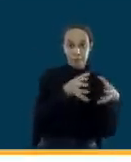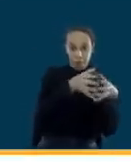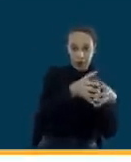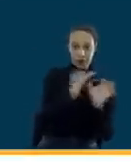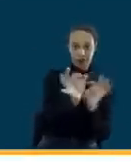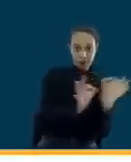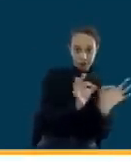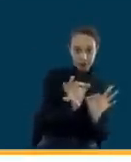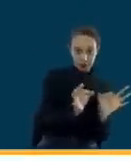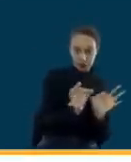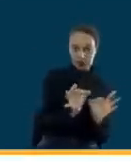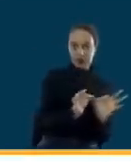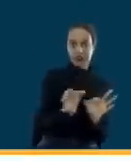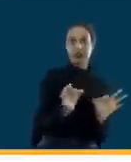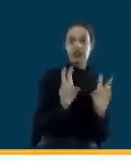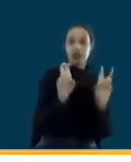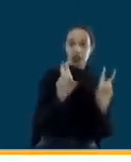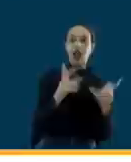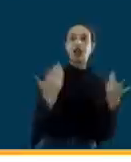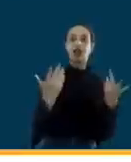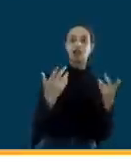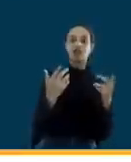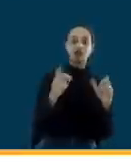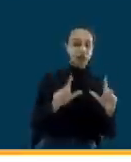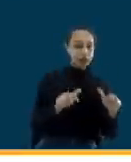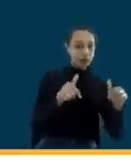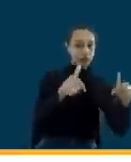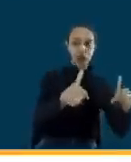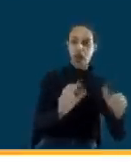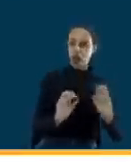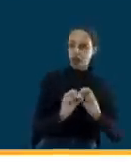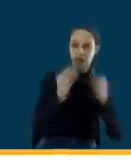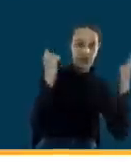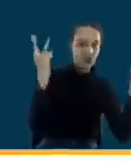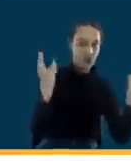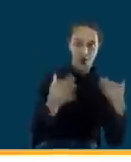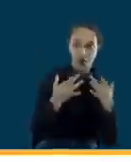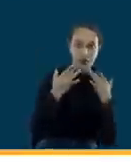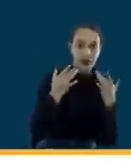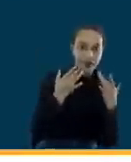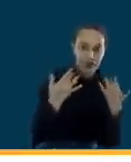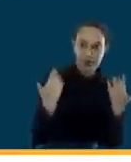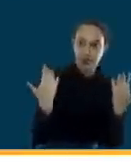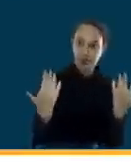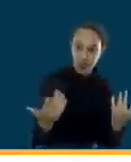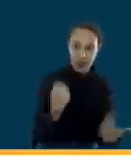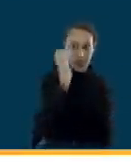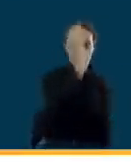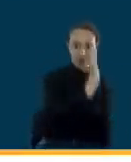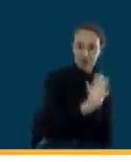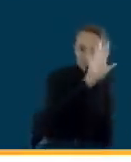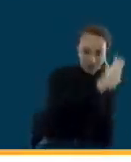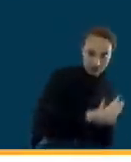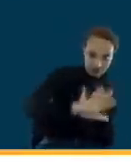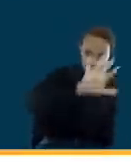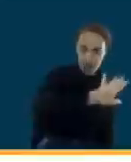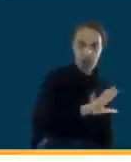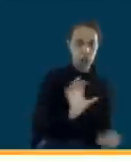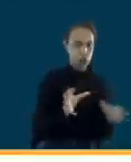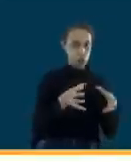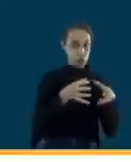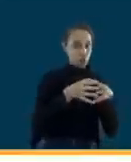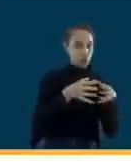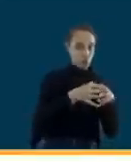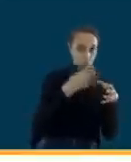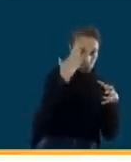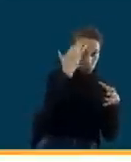de manifestações artísticas pelo país afora, desde grupos pouco conhecidos na área de